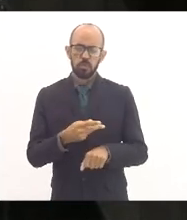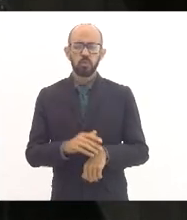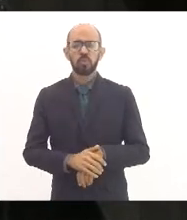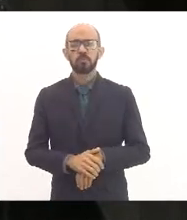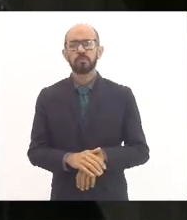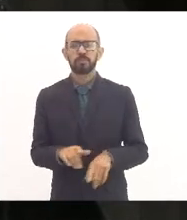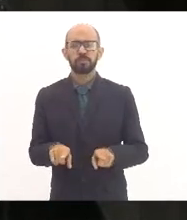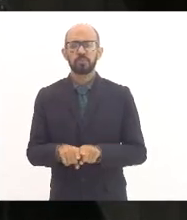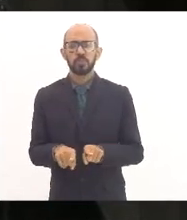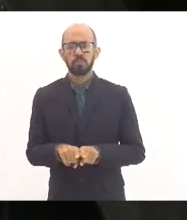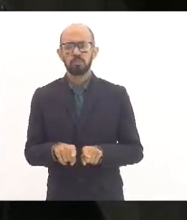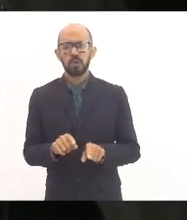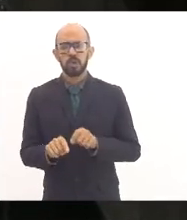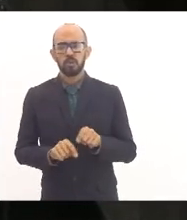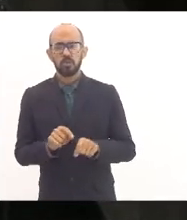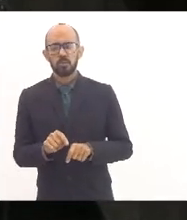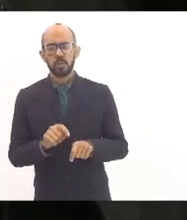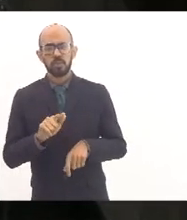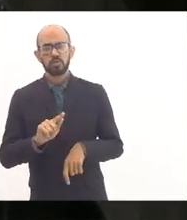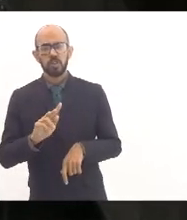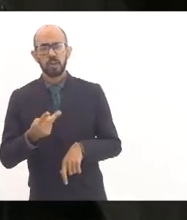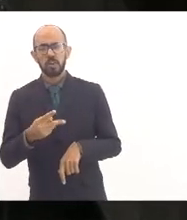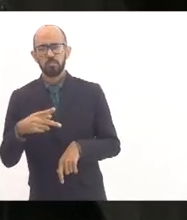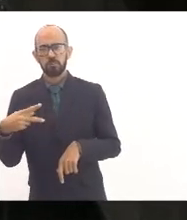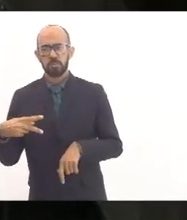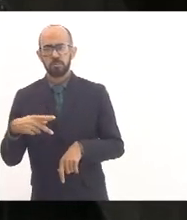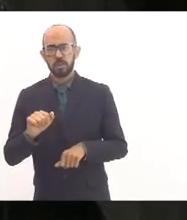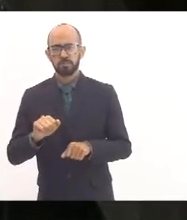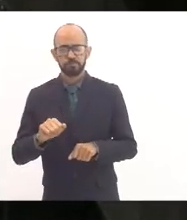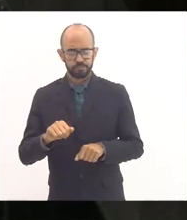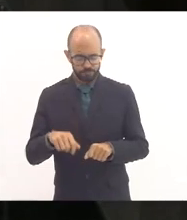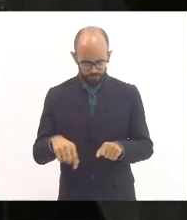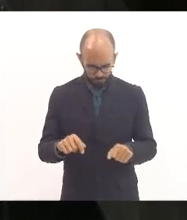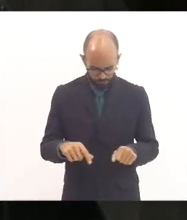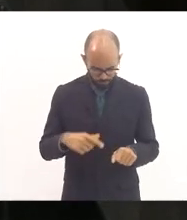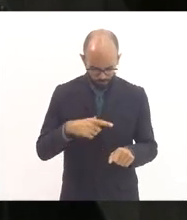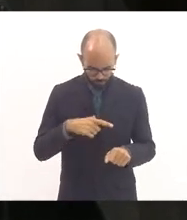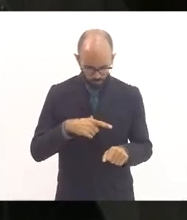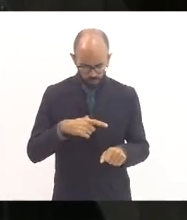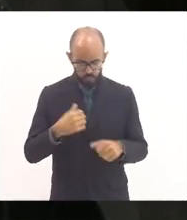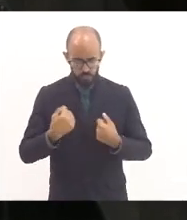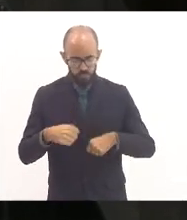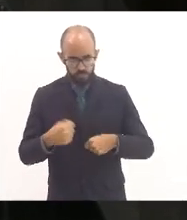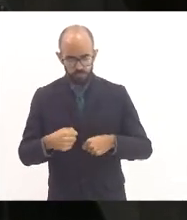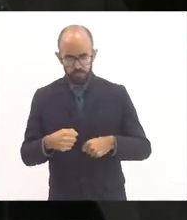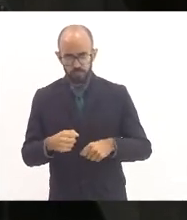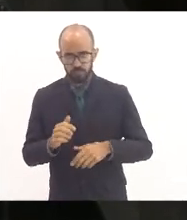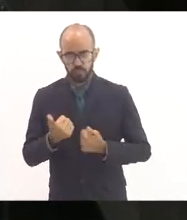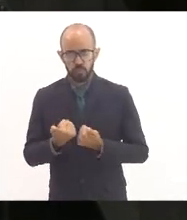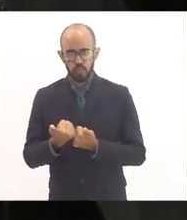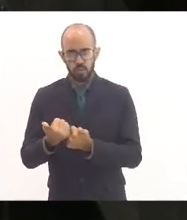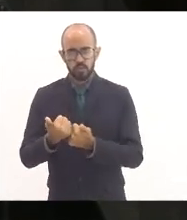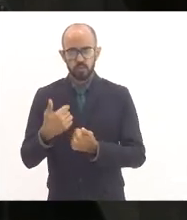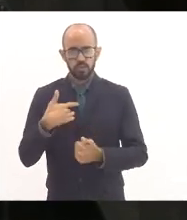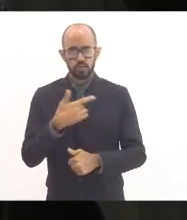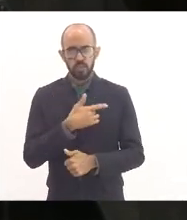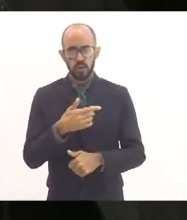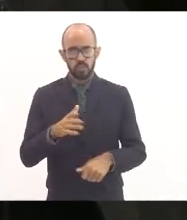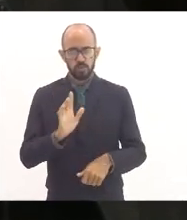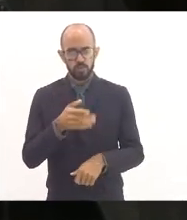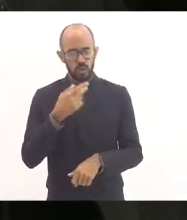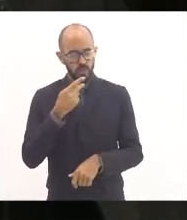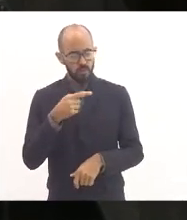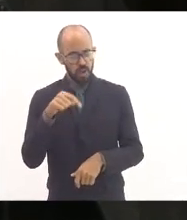temos para desejar hpma 3267 660 também tem necessidade de auxílio saúde como foi